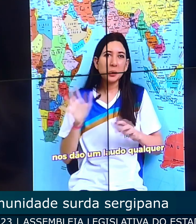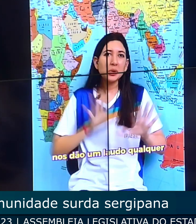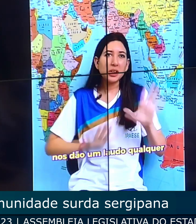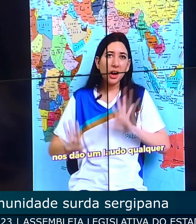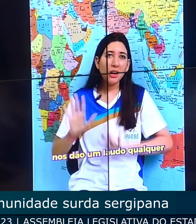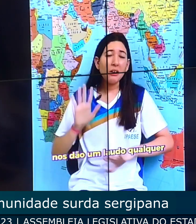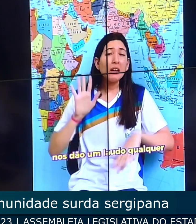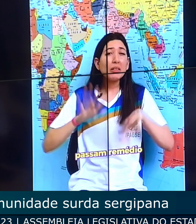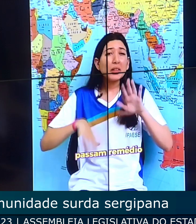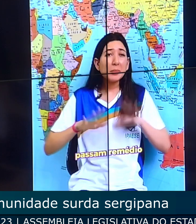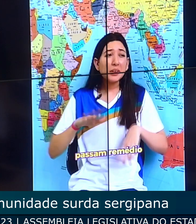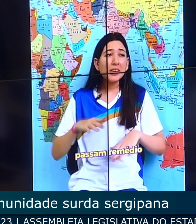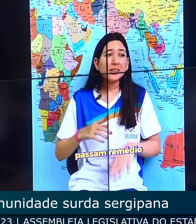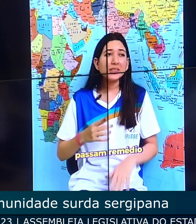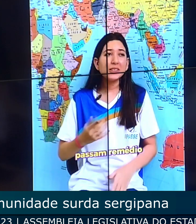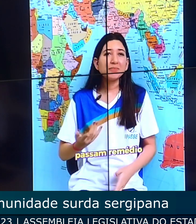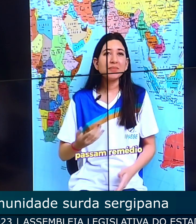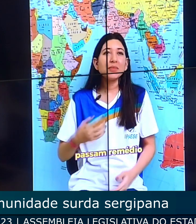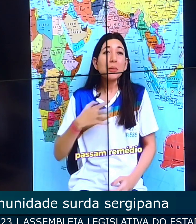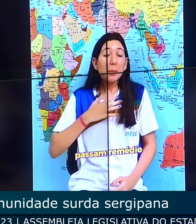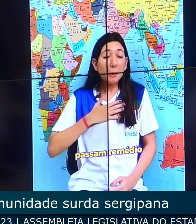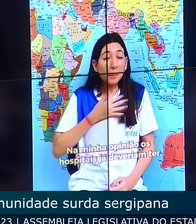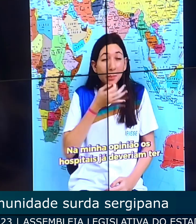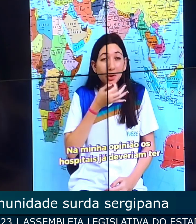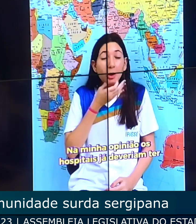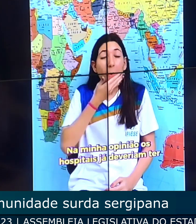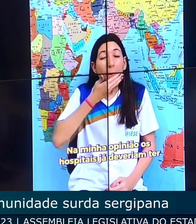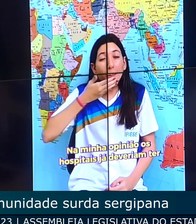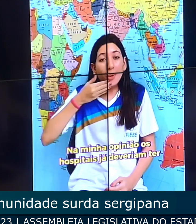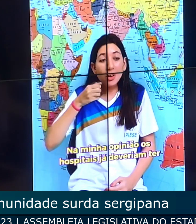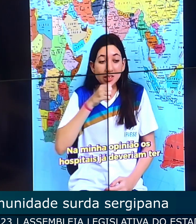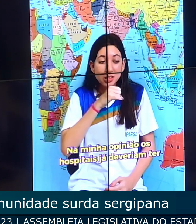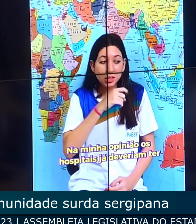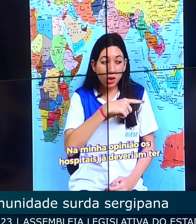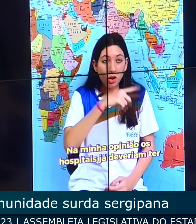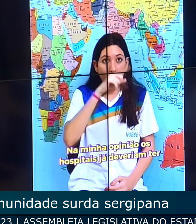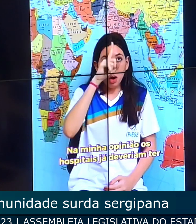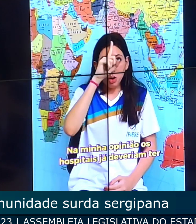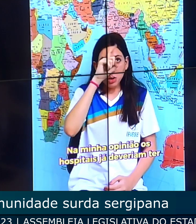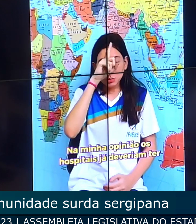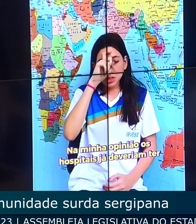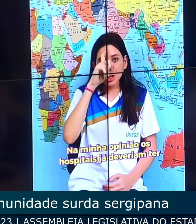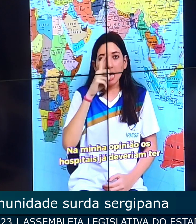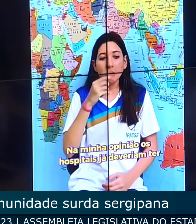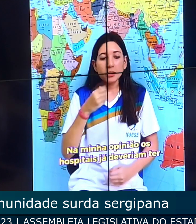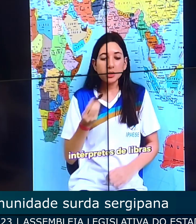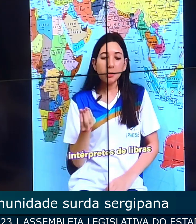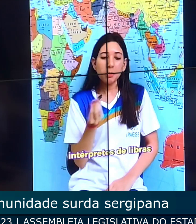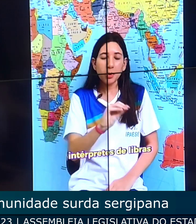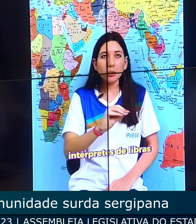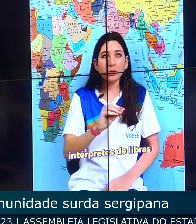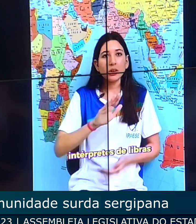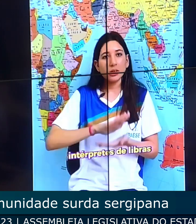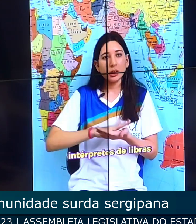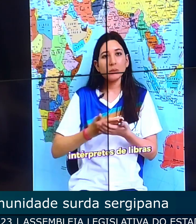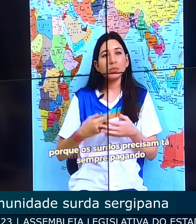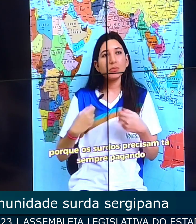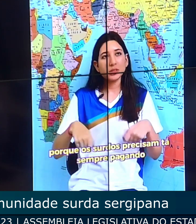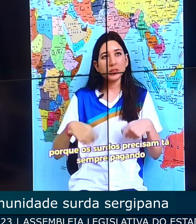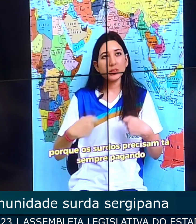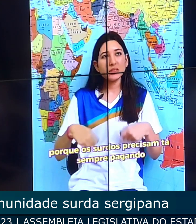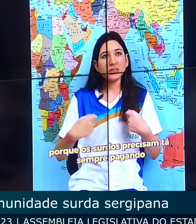laudo qualquer, passam um remédio. Na minha opinião, os hospitais já deveriam ter intérpretes de